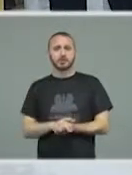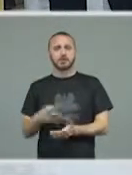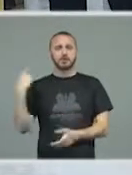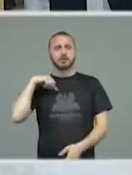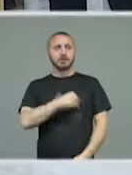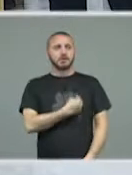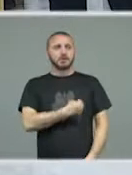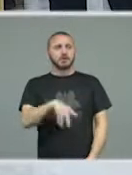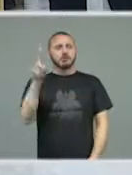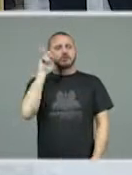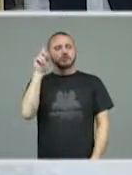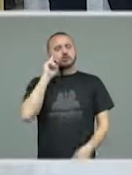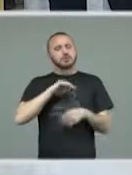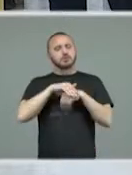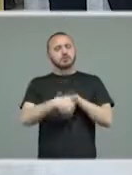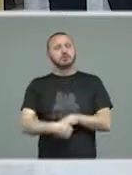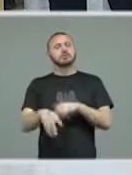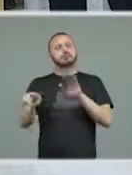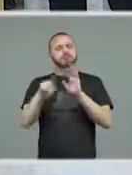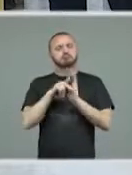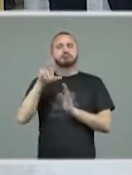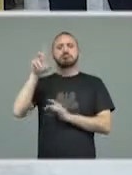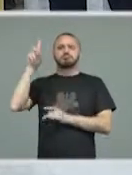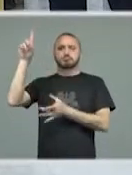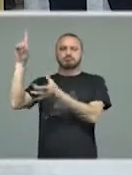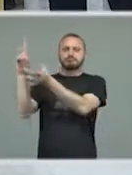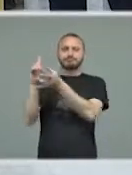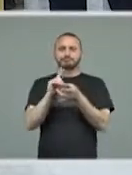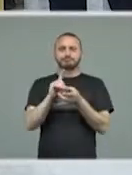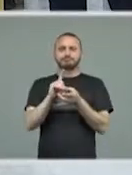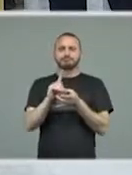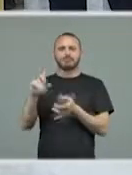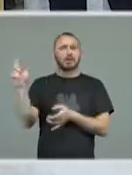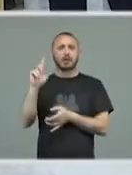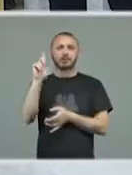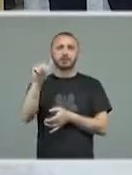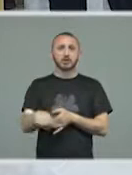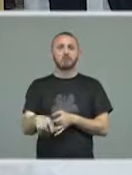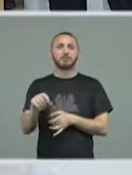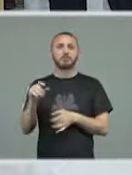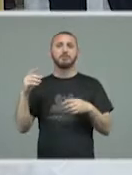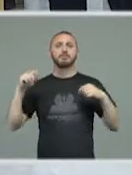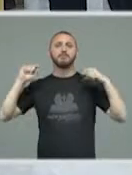estar dia e noite na presença do Senhor. Isso não é só para os